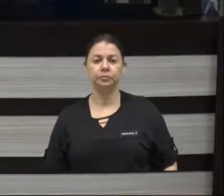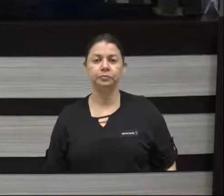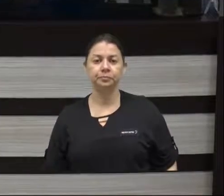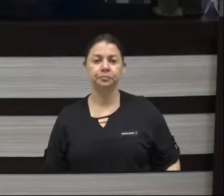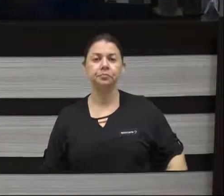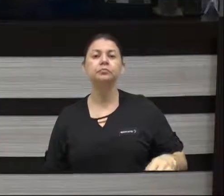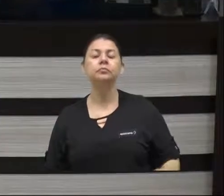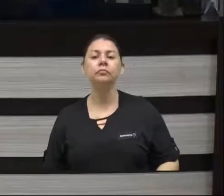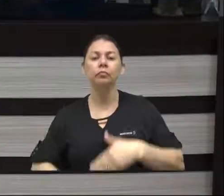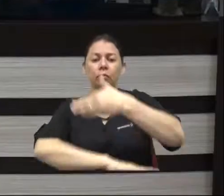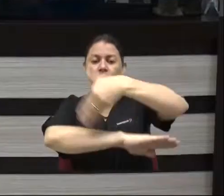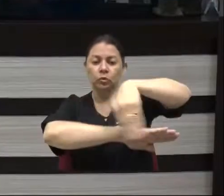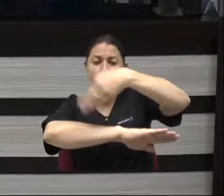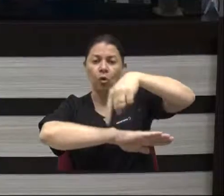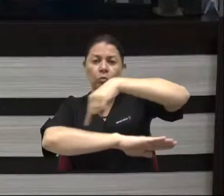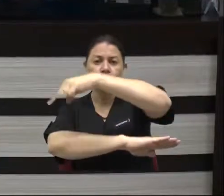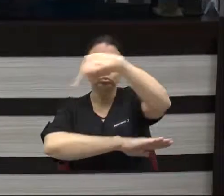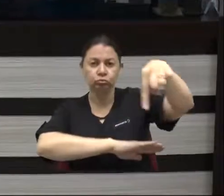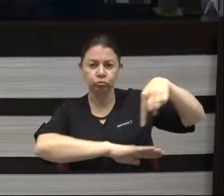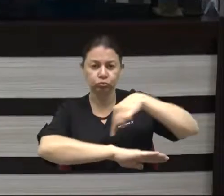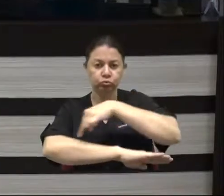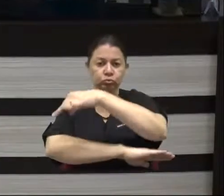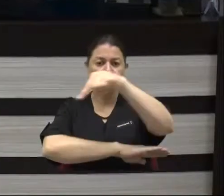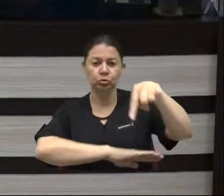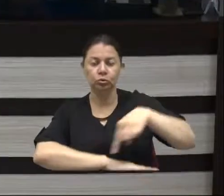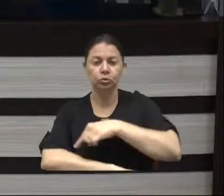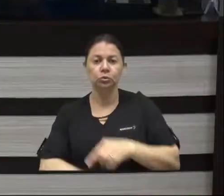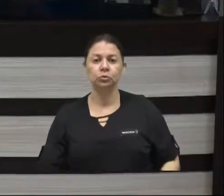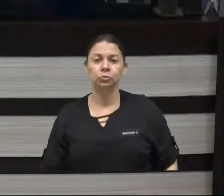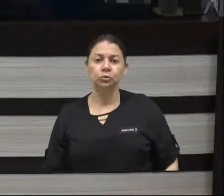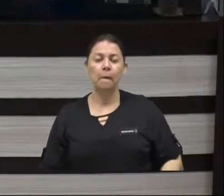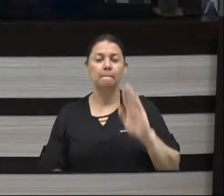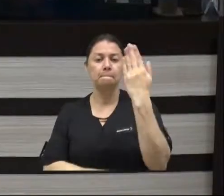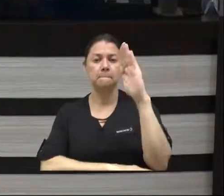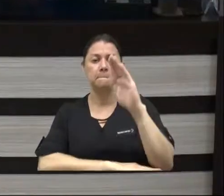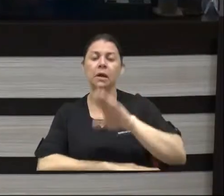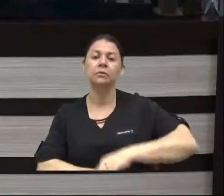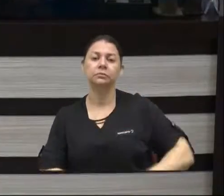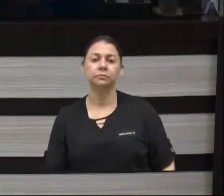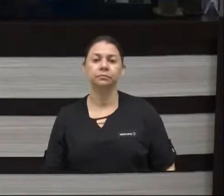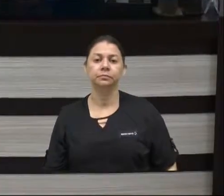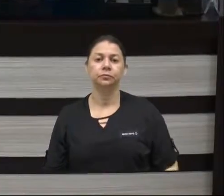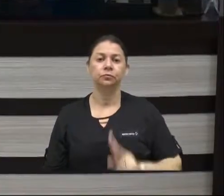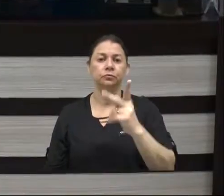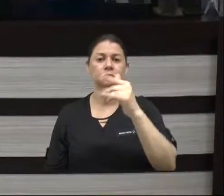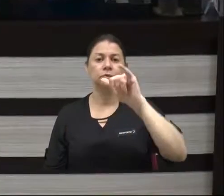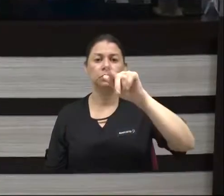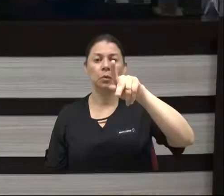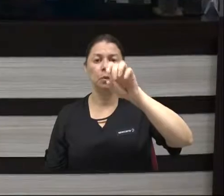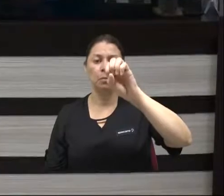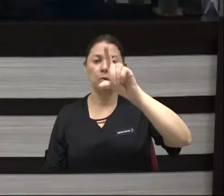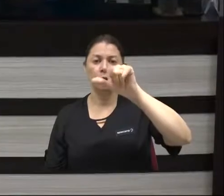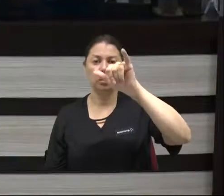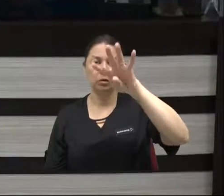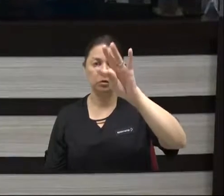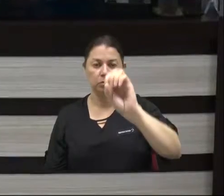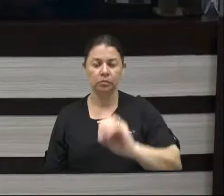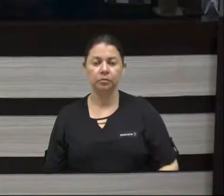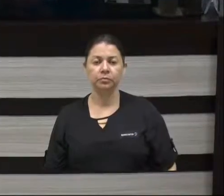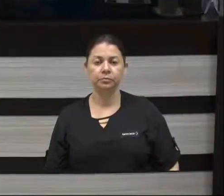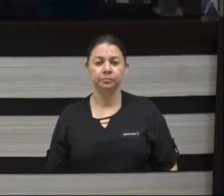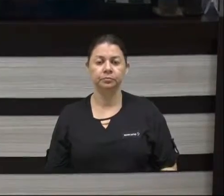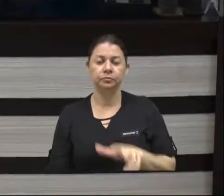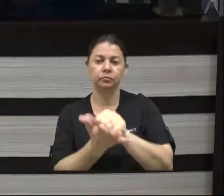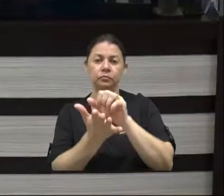João Paulo II no Parque Hipólito Expansão 2, vereador Helder Lúcio de Oliveira. Em discussão. Não havendo executivo. Requerimento